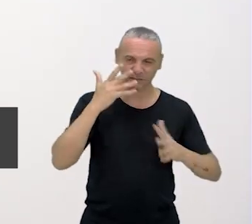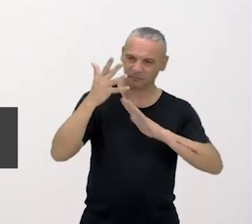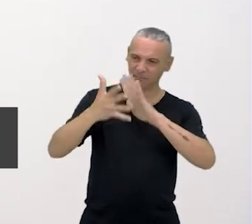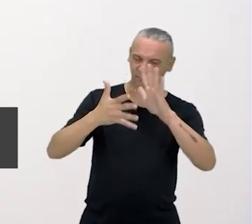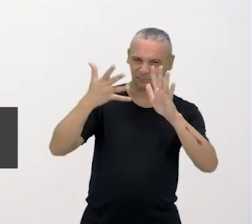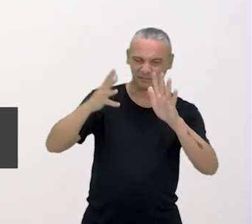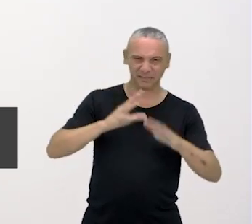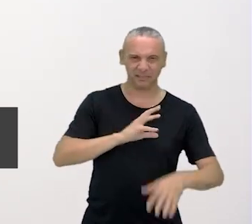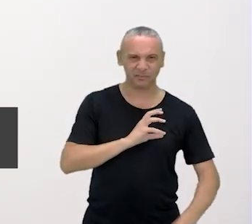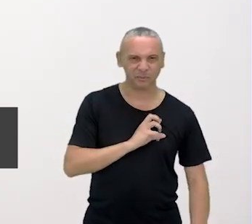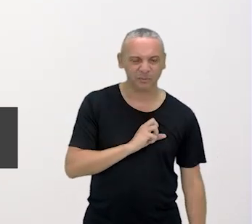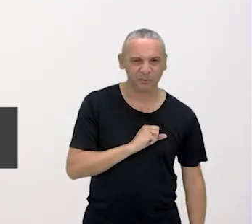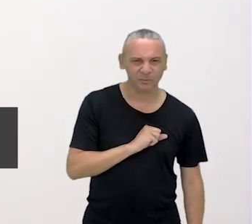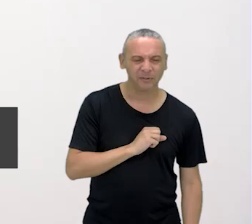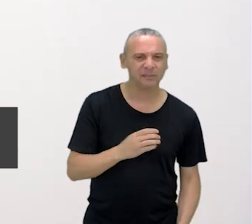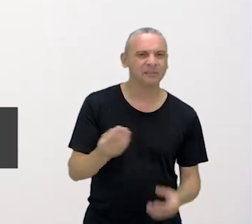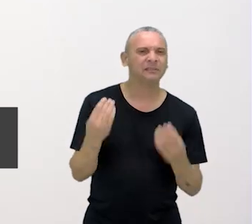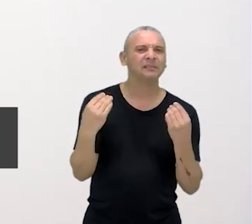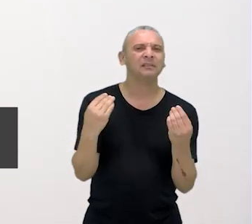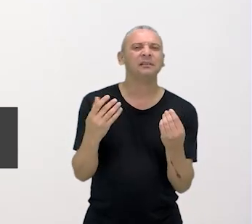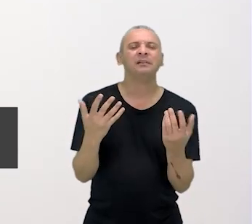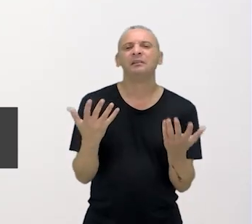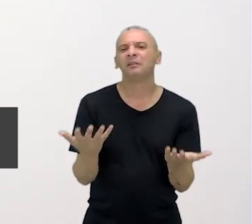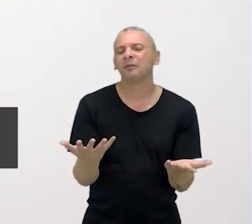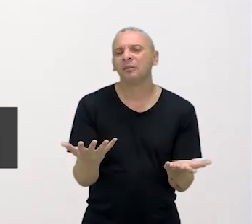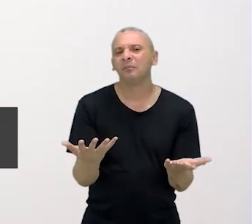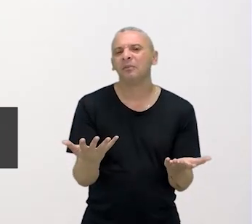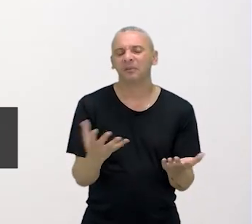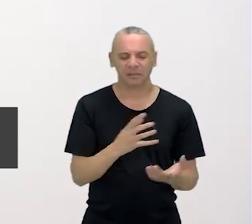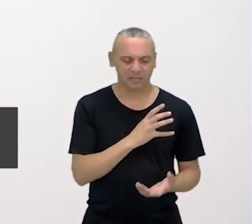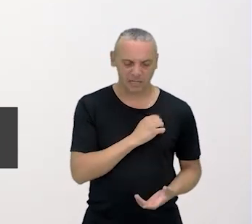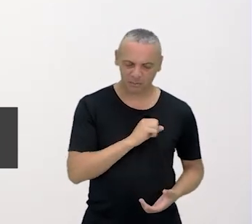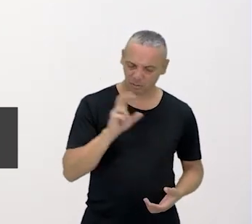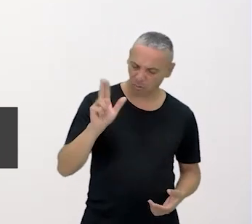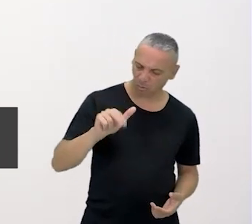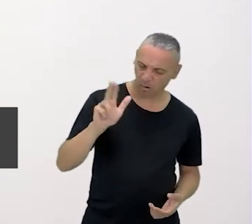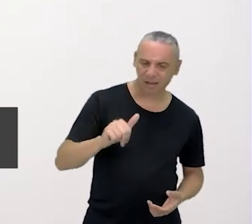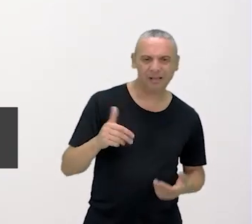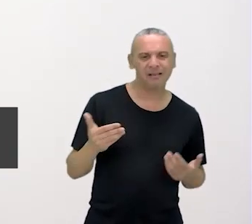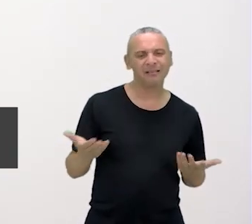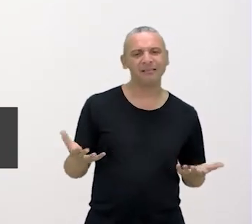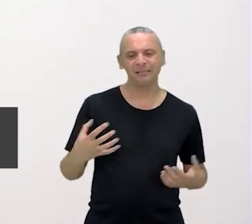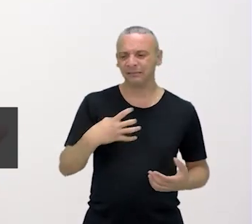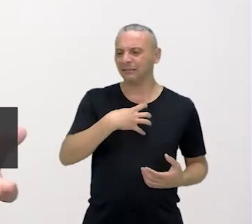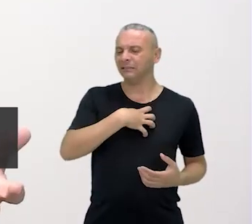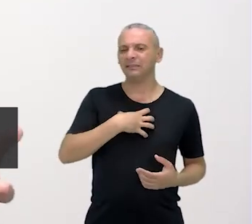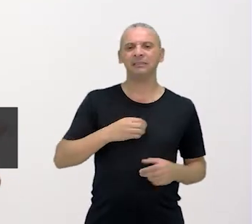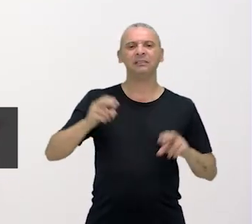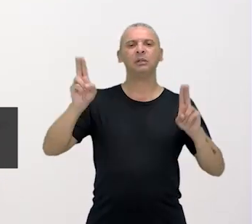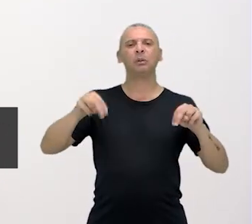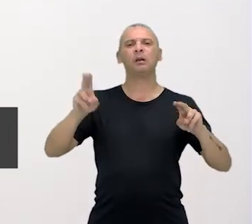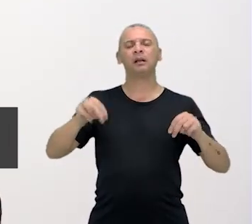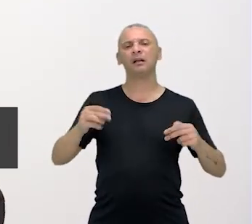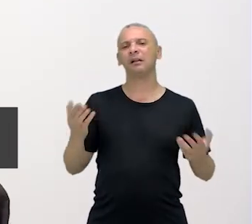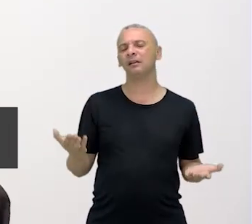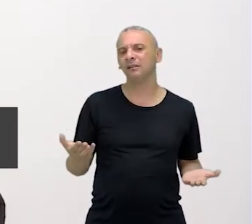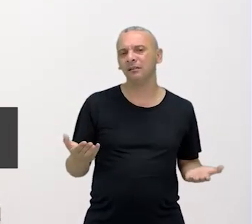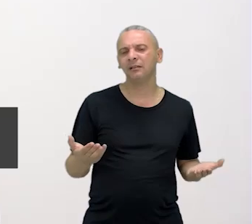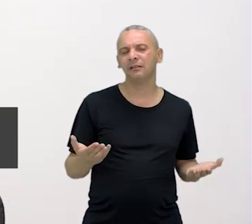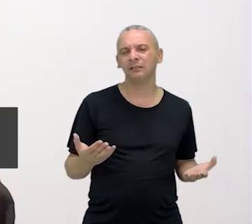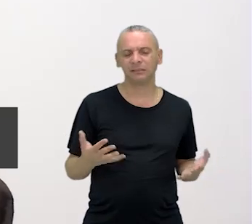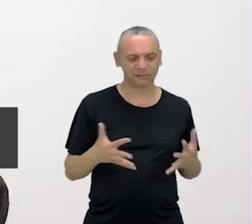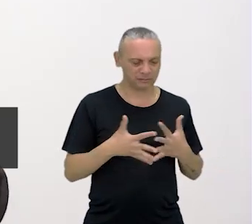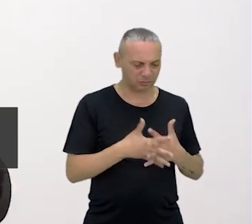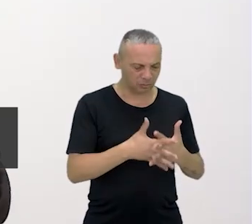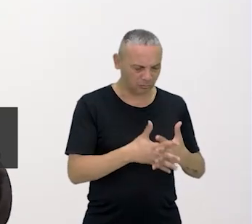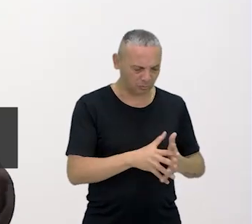cara. Como falar de amor sem nunca ter amado, sem nunca ter sentido isso, cara? Sempre confundir o